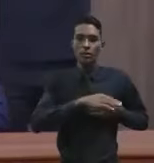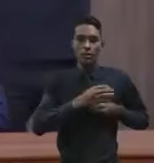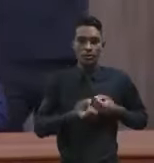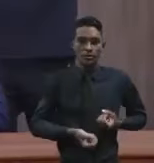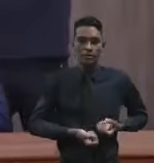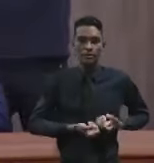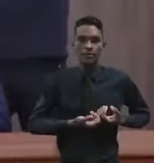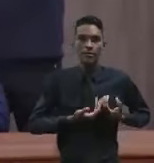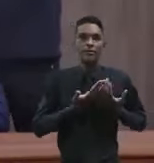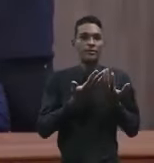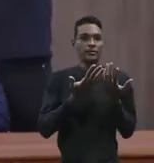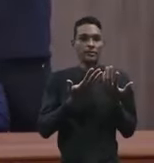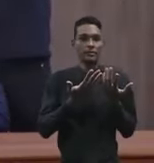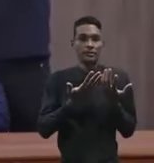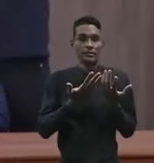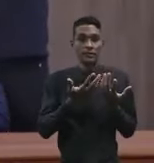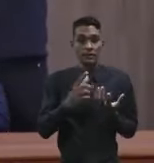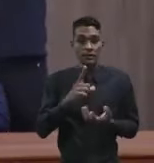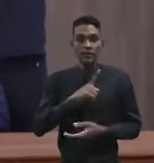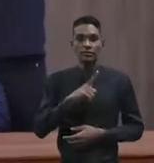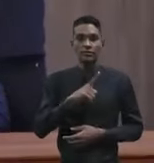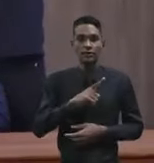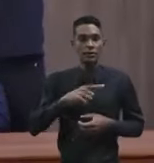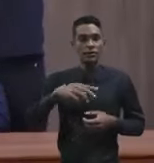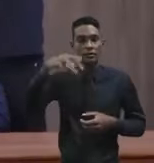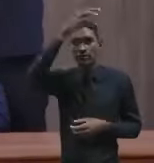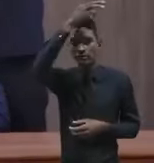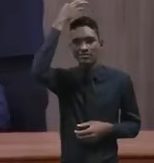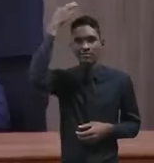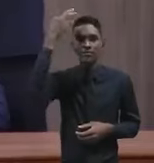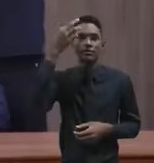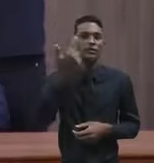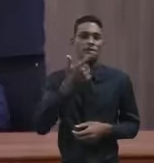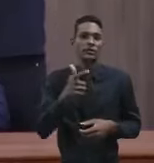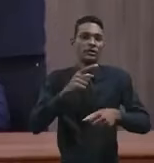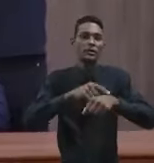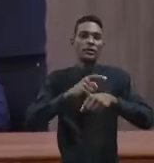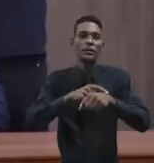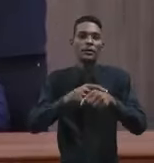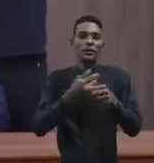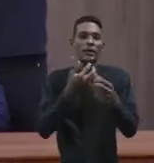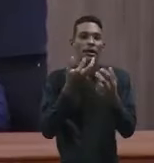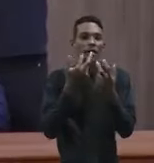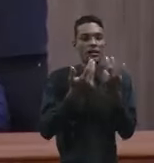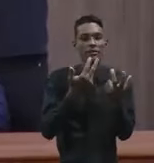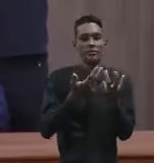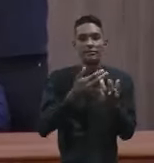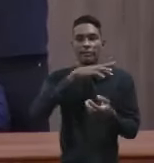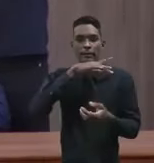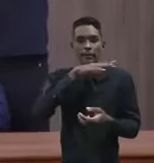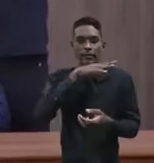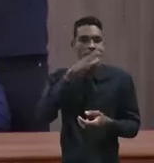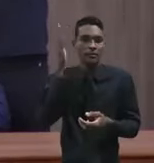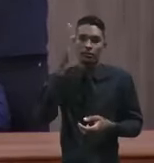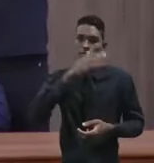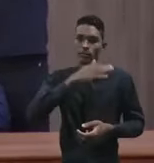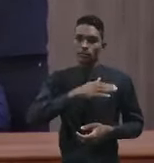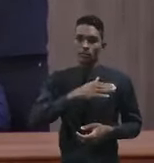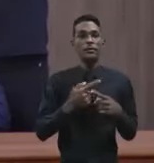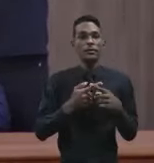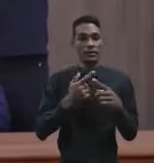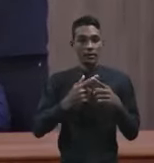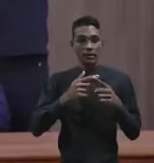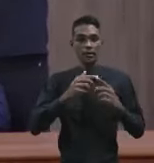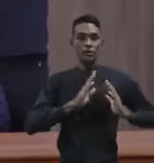tem tempo para fofoca, quem é cheio do Espírito Santo de Deus não tem tempo para maldade, porque o Espírito de Deus se